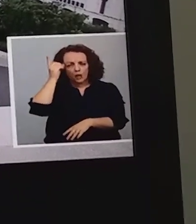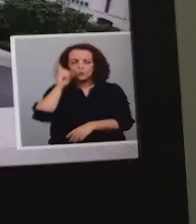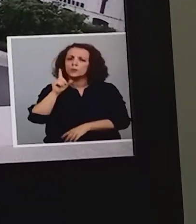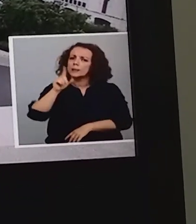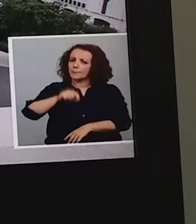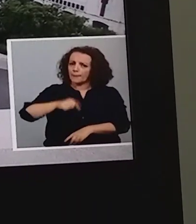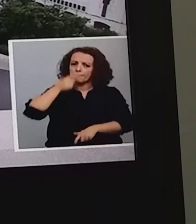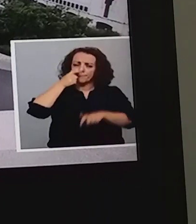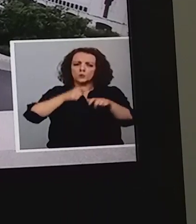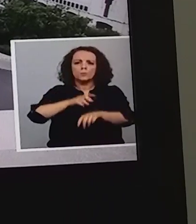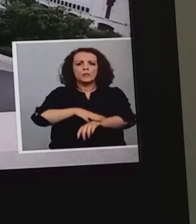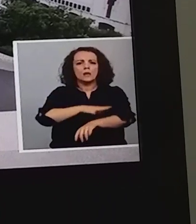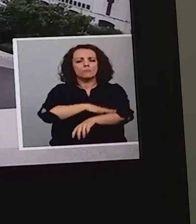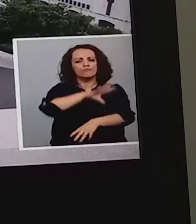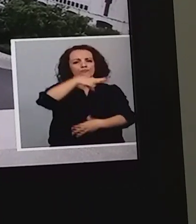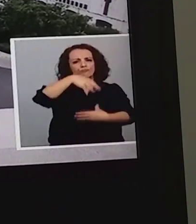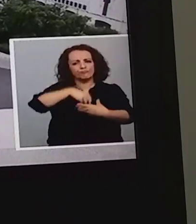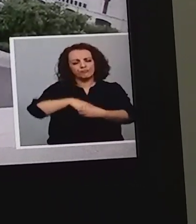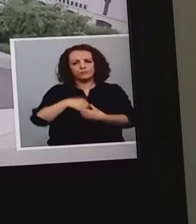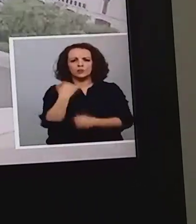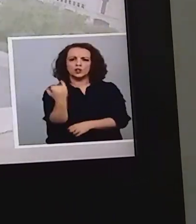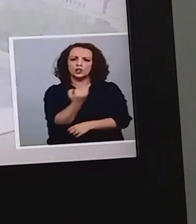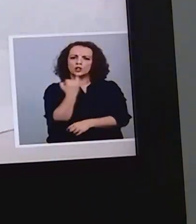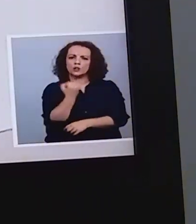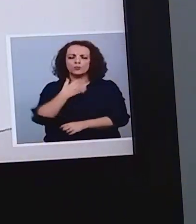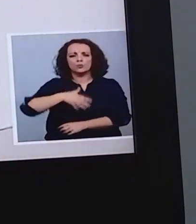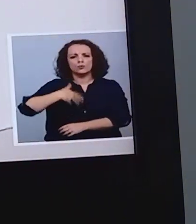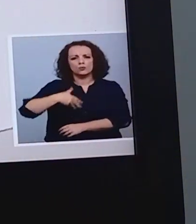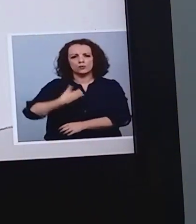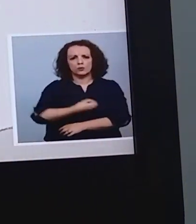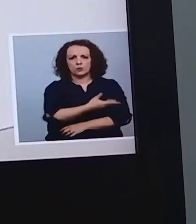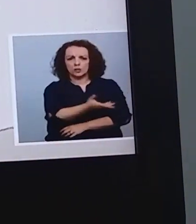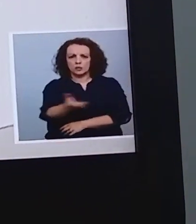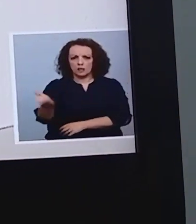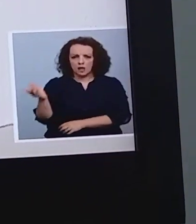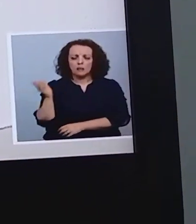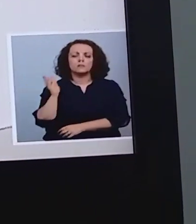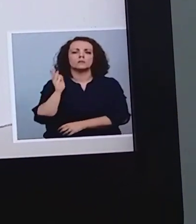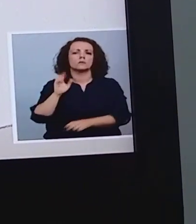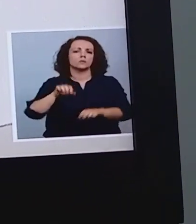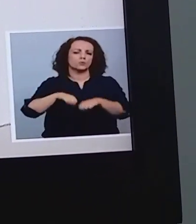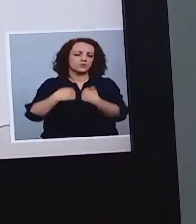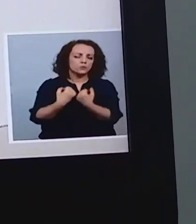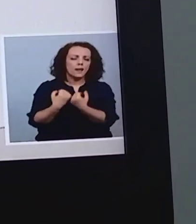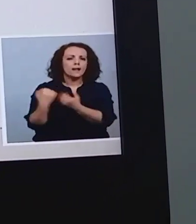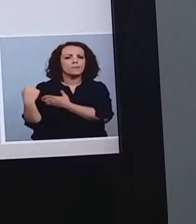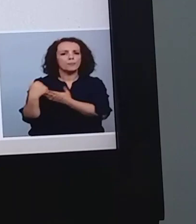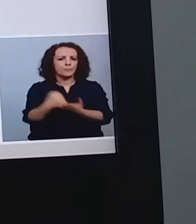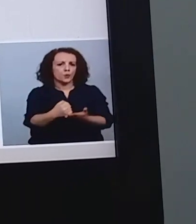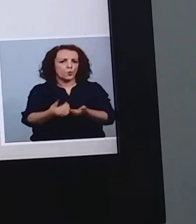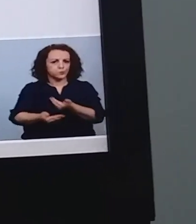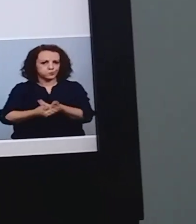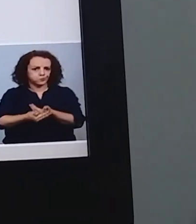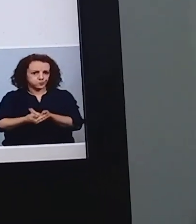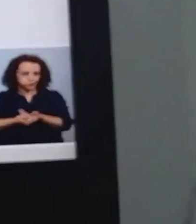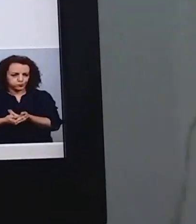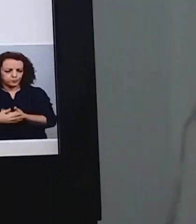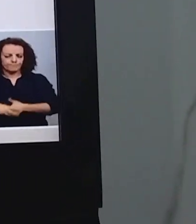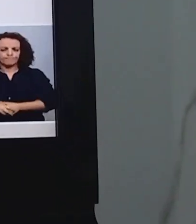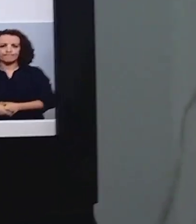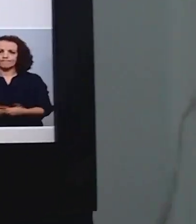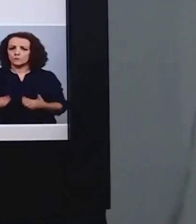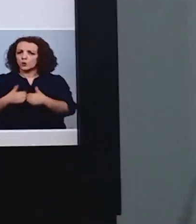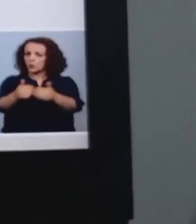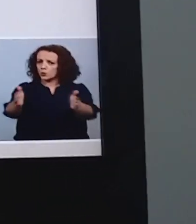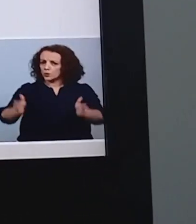membros de instituições de solidariedade social de acolhimento aos idosos. Todos,